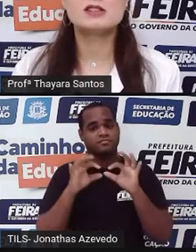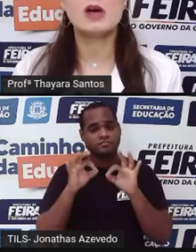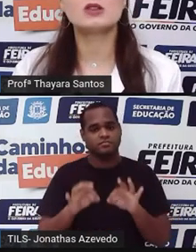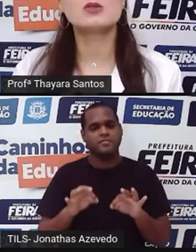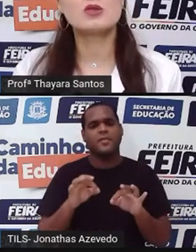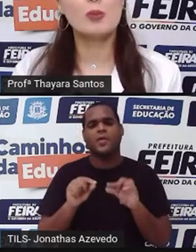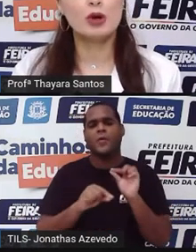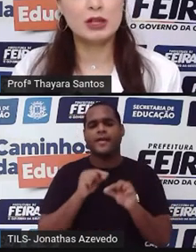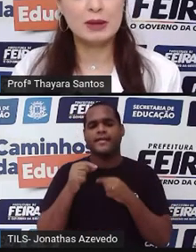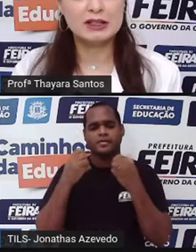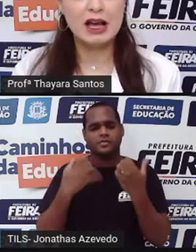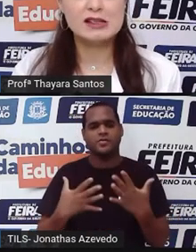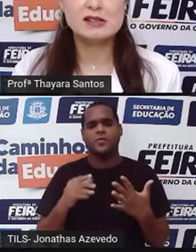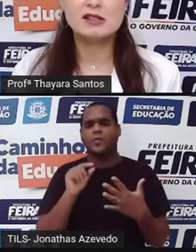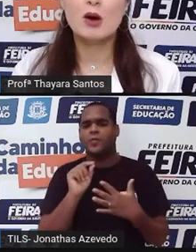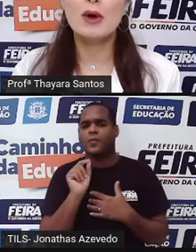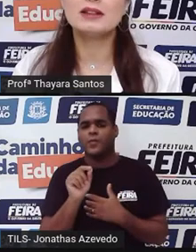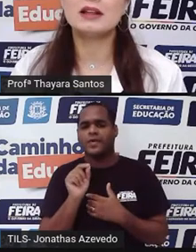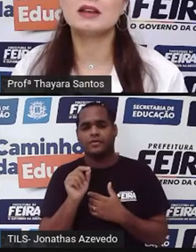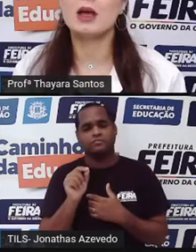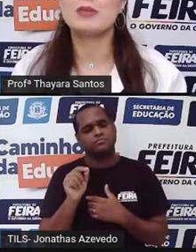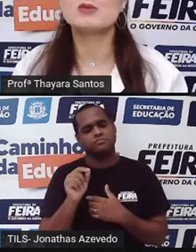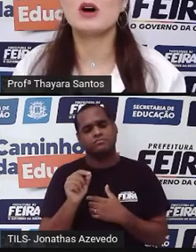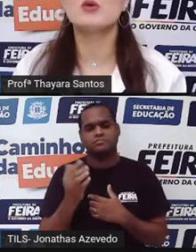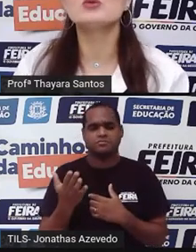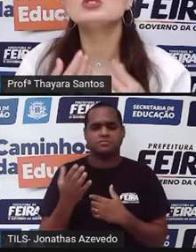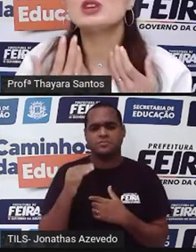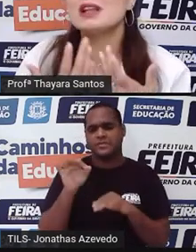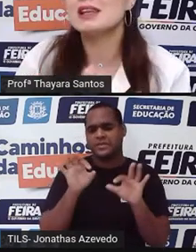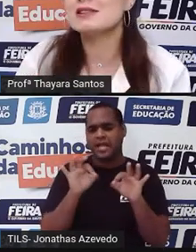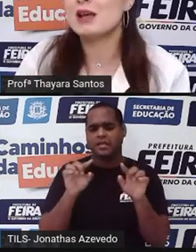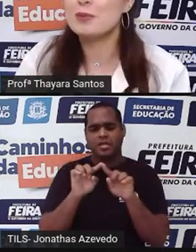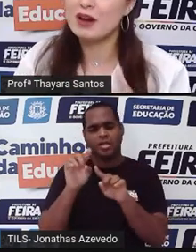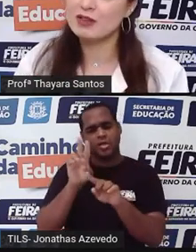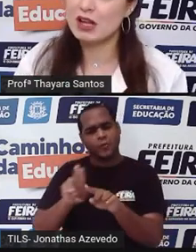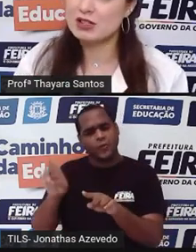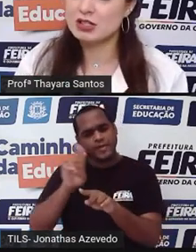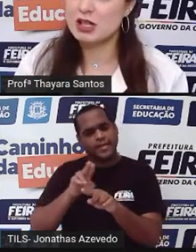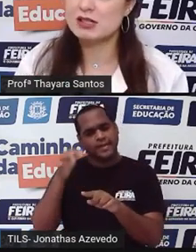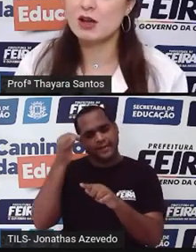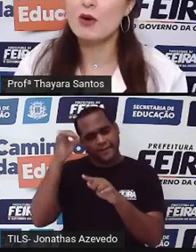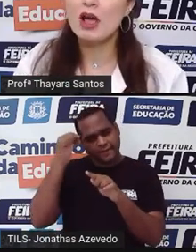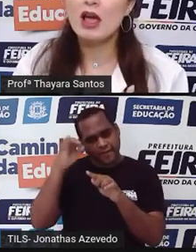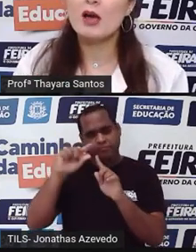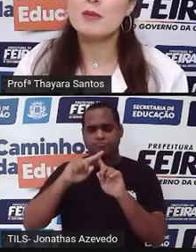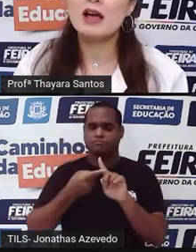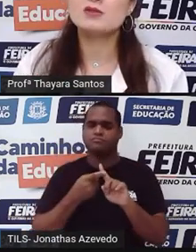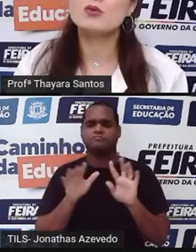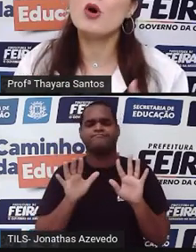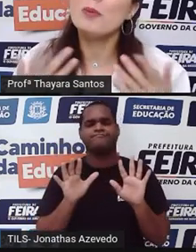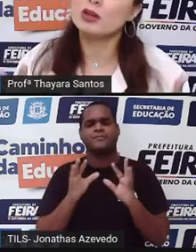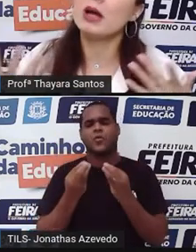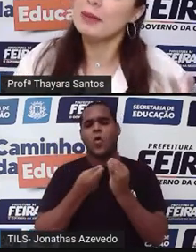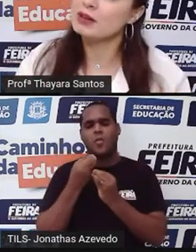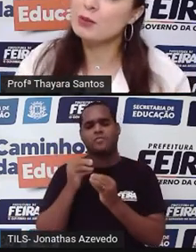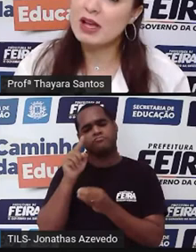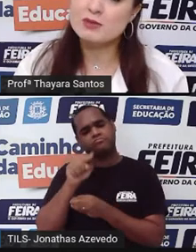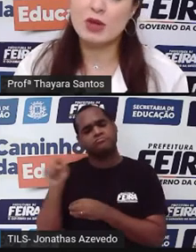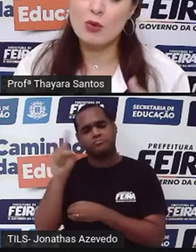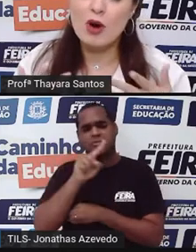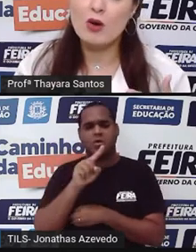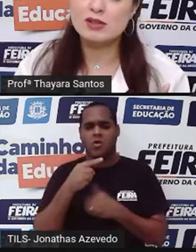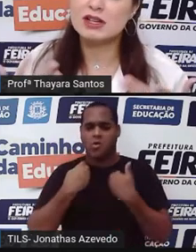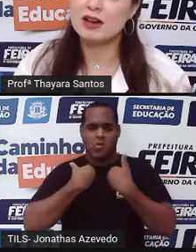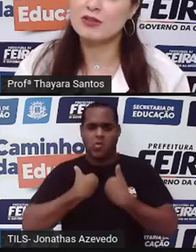esses métodos comportamentais não é nada que a pessoa utiliza para evitar a gestação é mais um comportamento